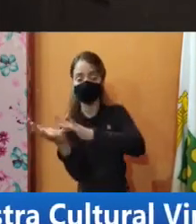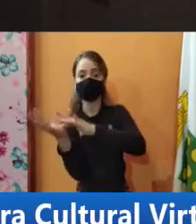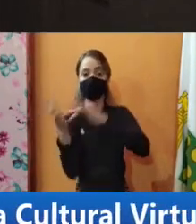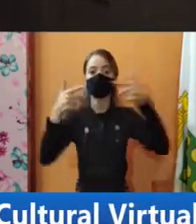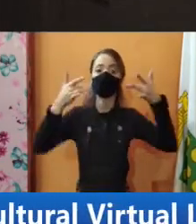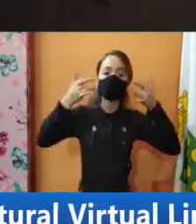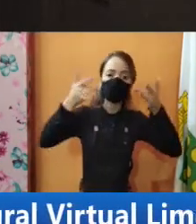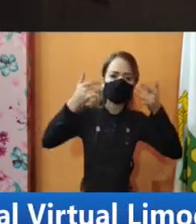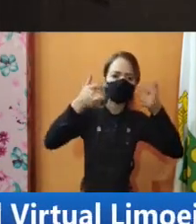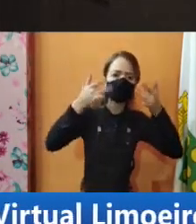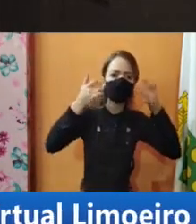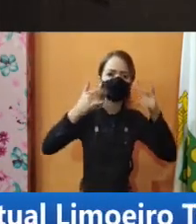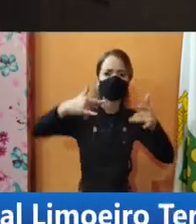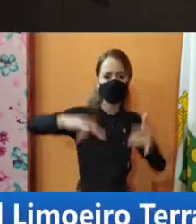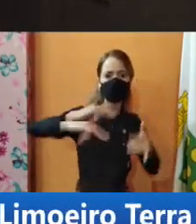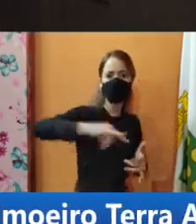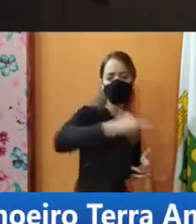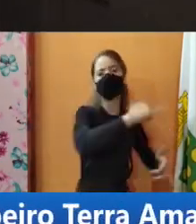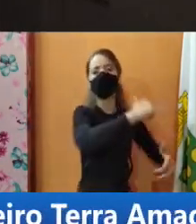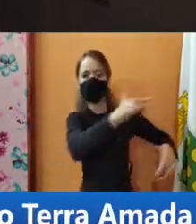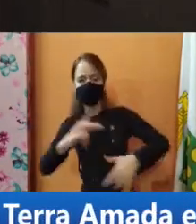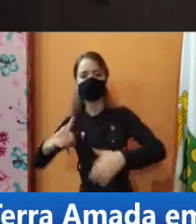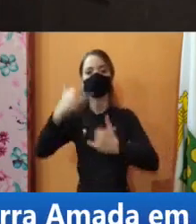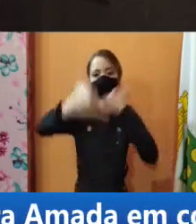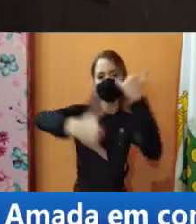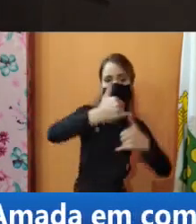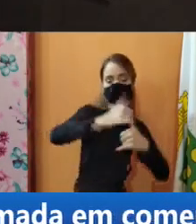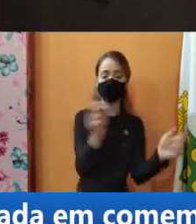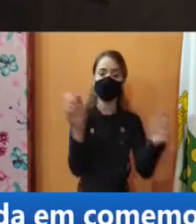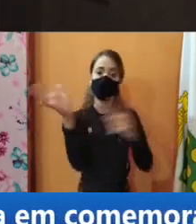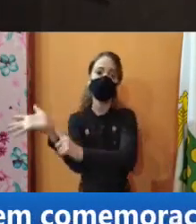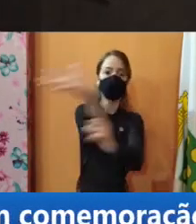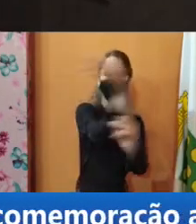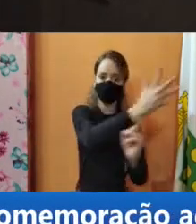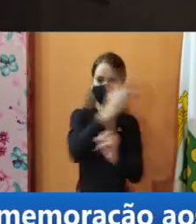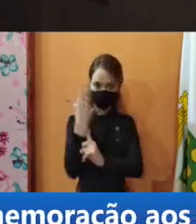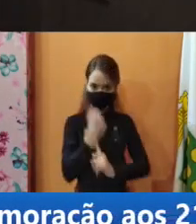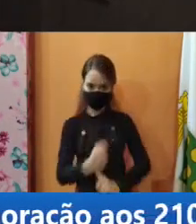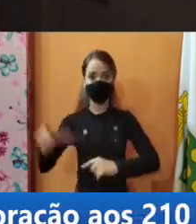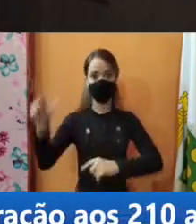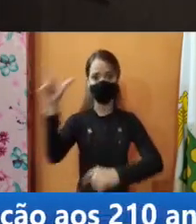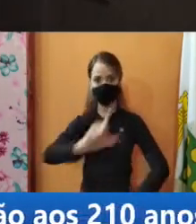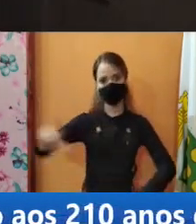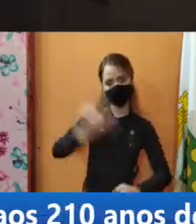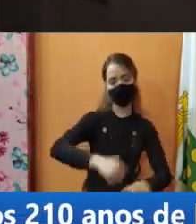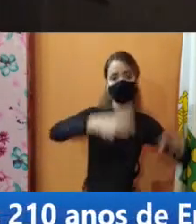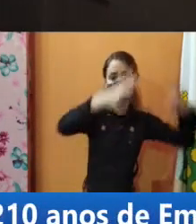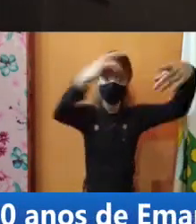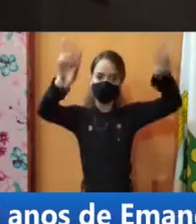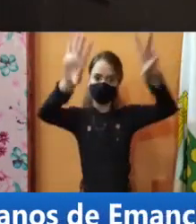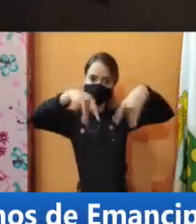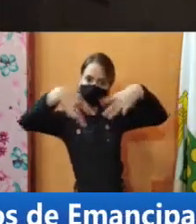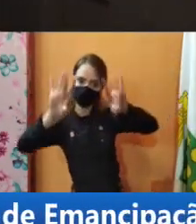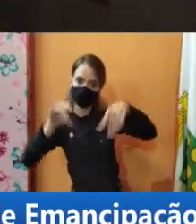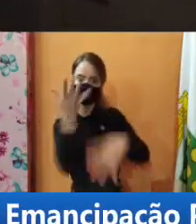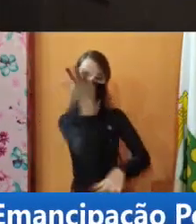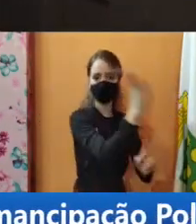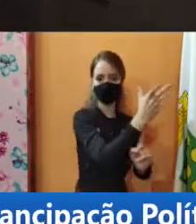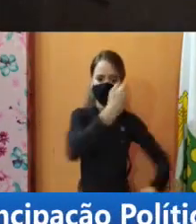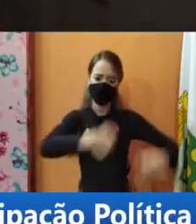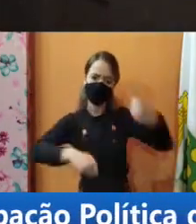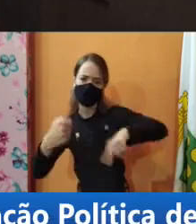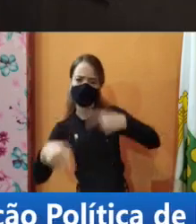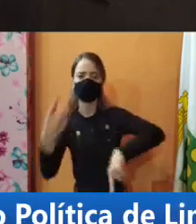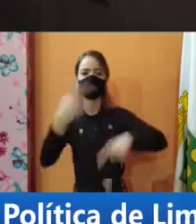o pastoril, o maracatu, o teatro, a literatura, o cordel, a caravana, a banda